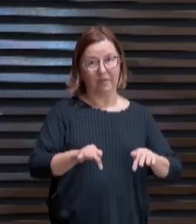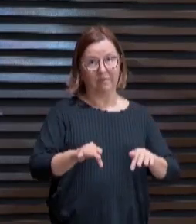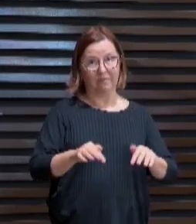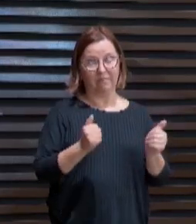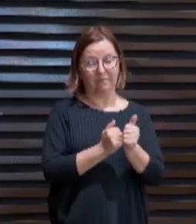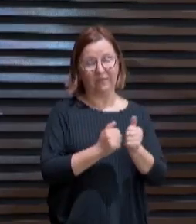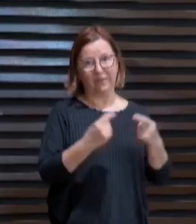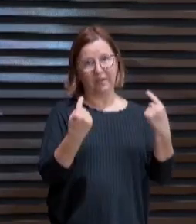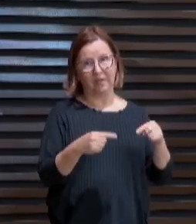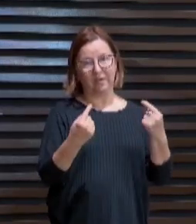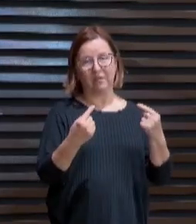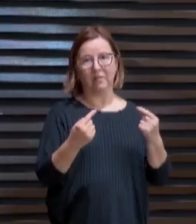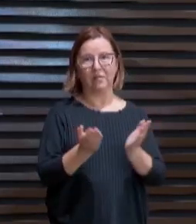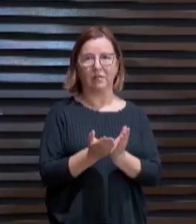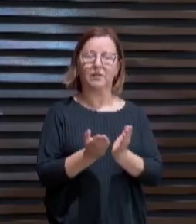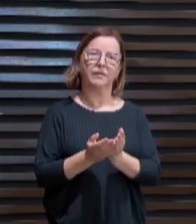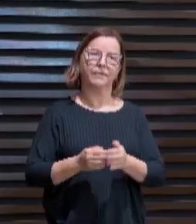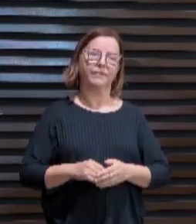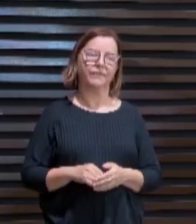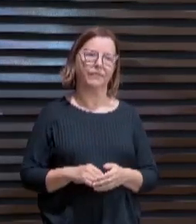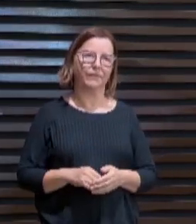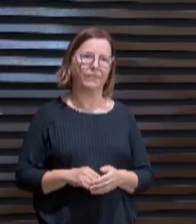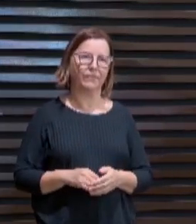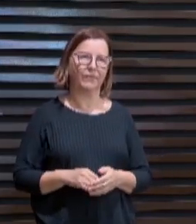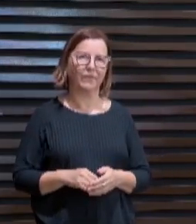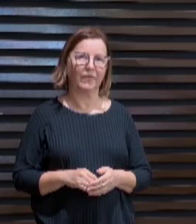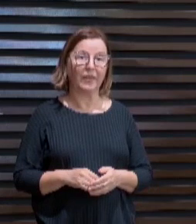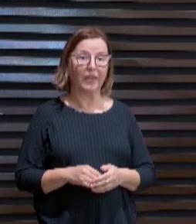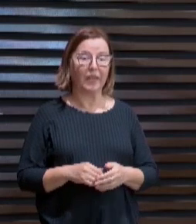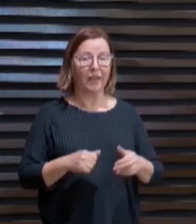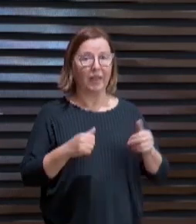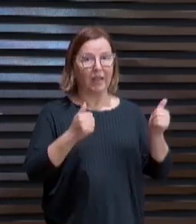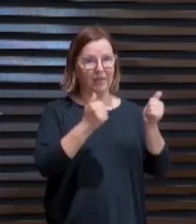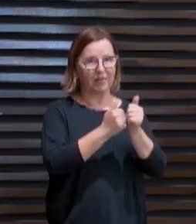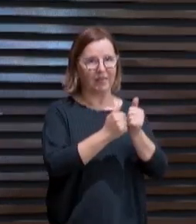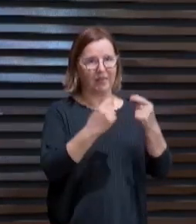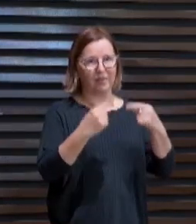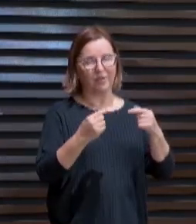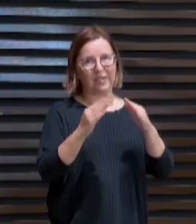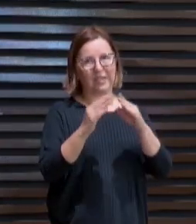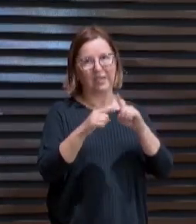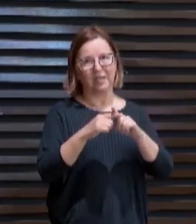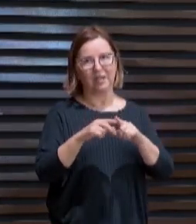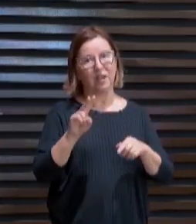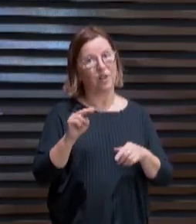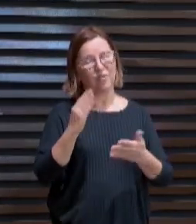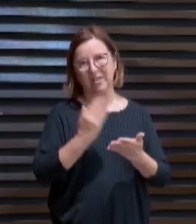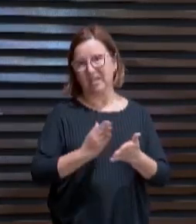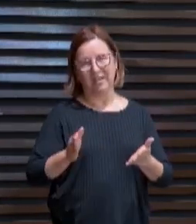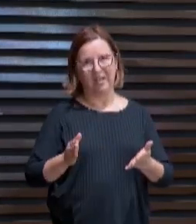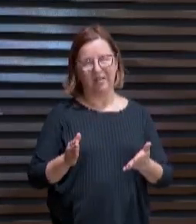a perseguição à igreja, ela nunca acabou. Ela nunca acabou. Ela se levanta em regiões do mundo de uma maneira